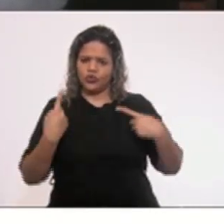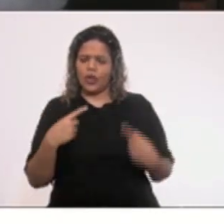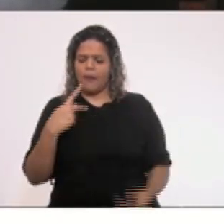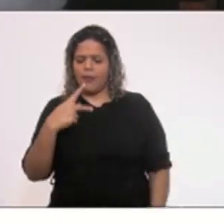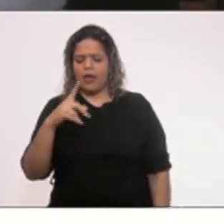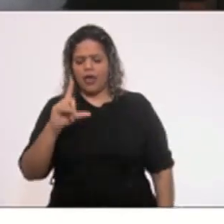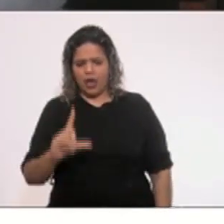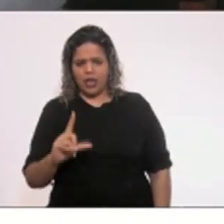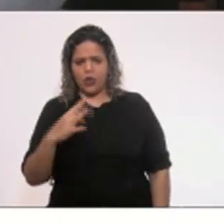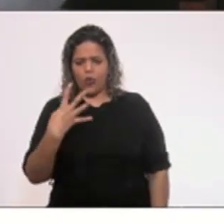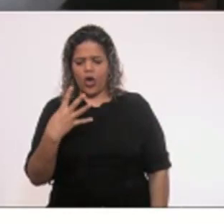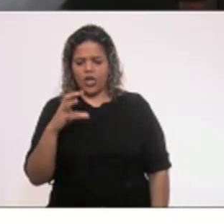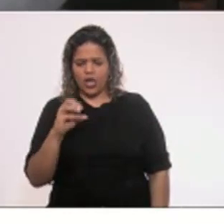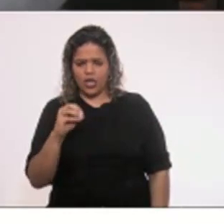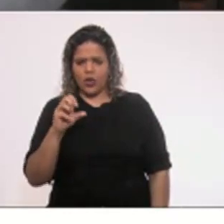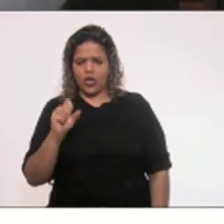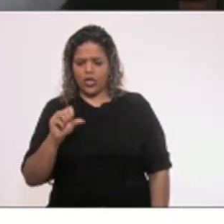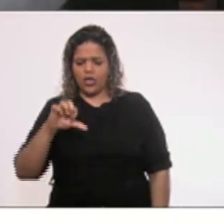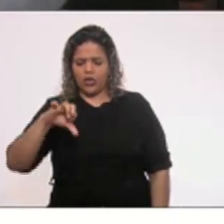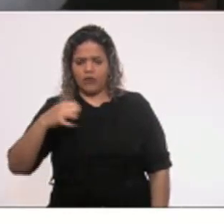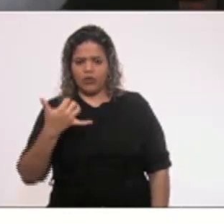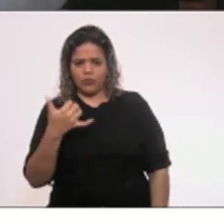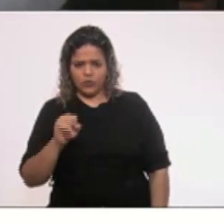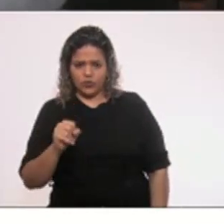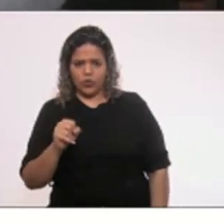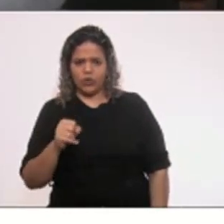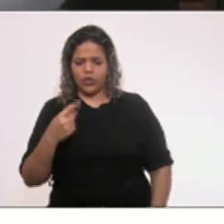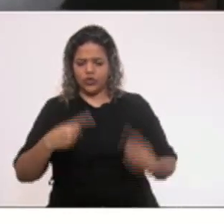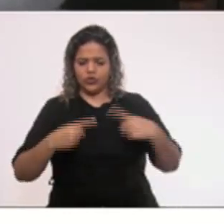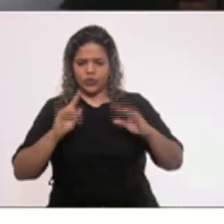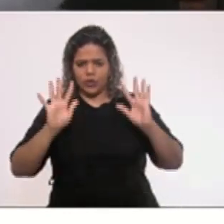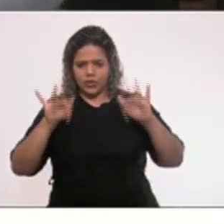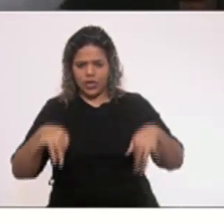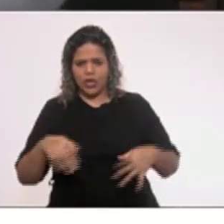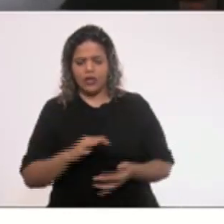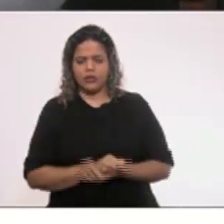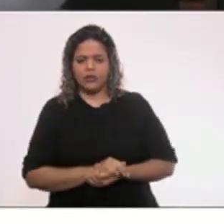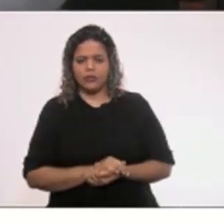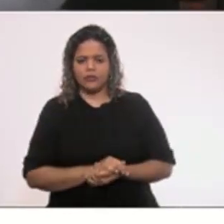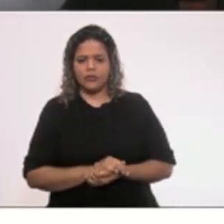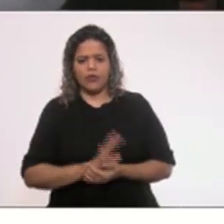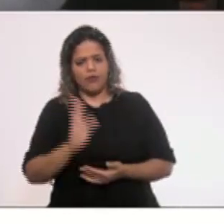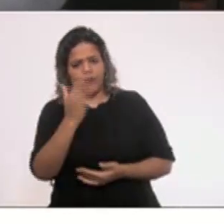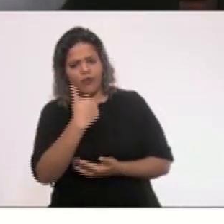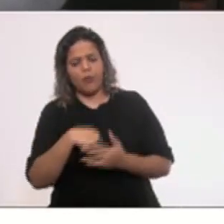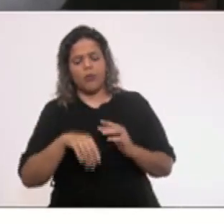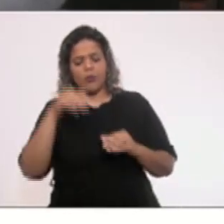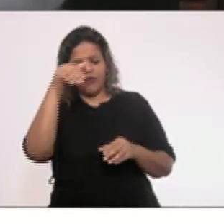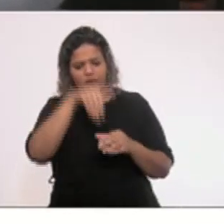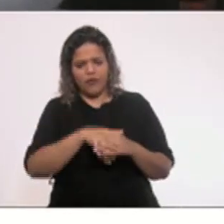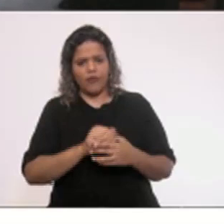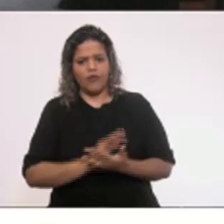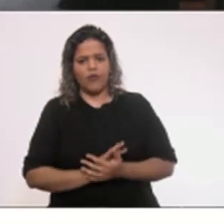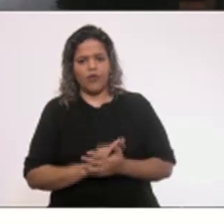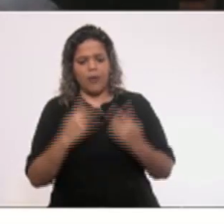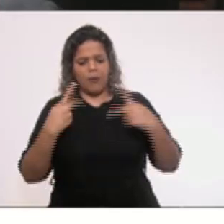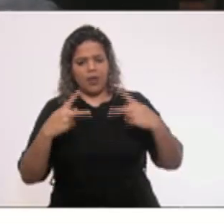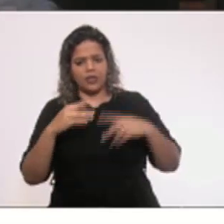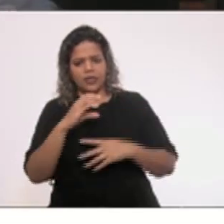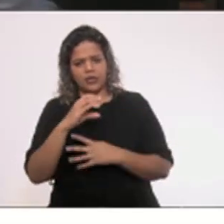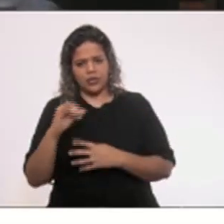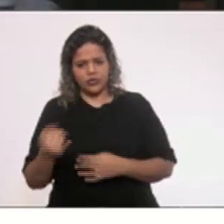PL 4089 de 18, discussão encerrada. Vamos votar o parecer da